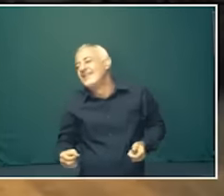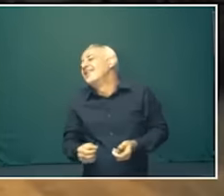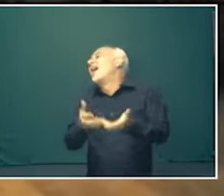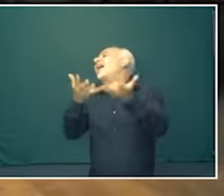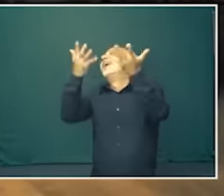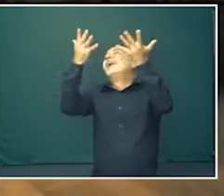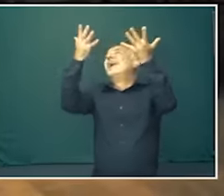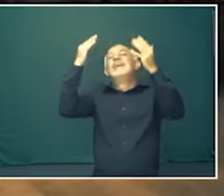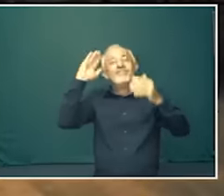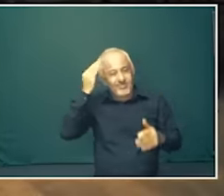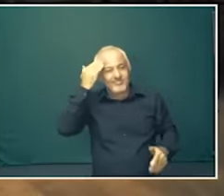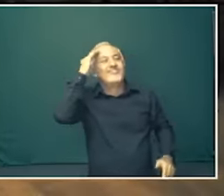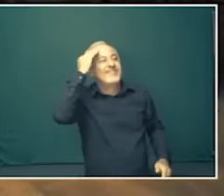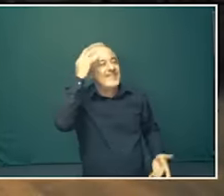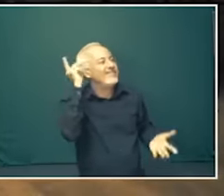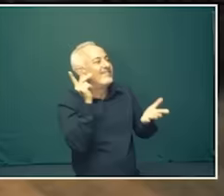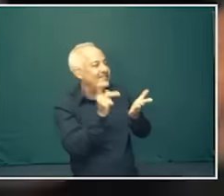meu